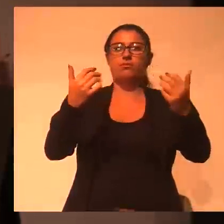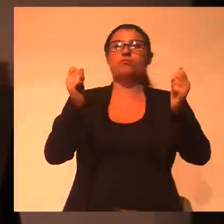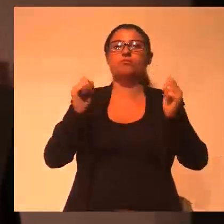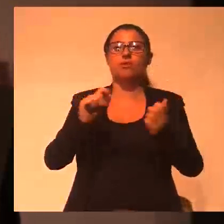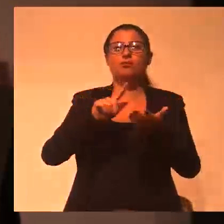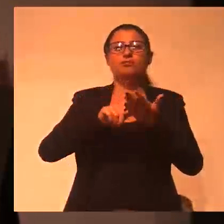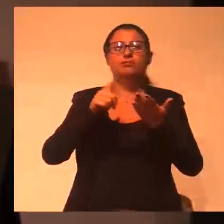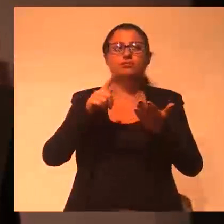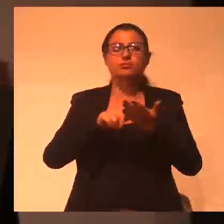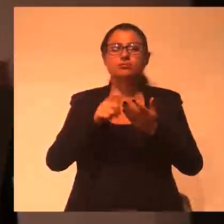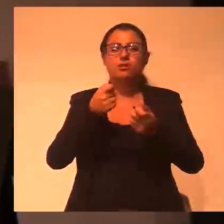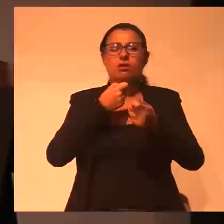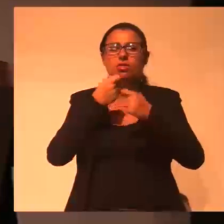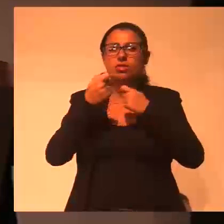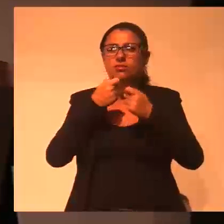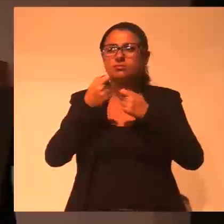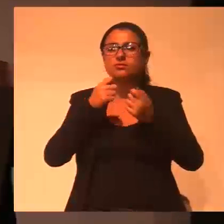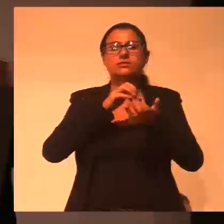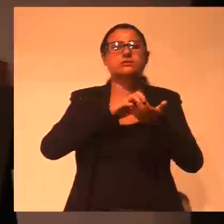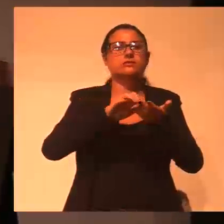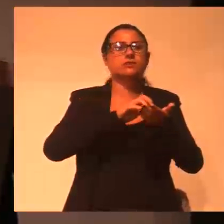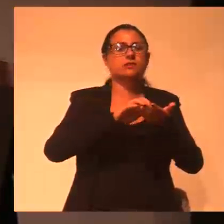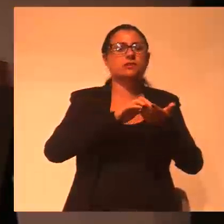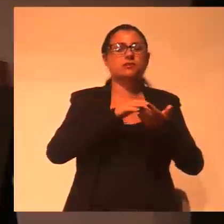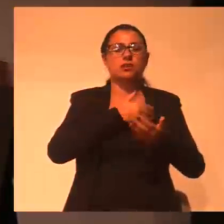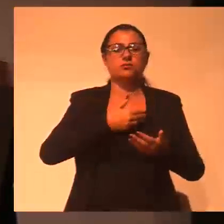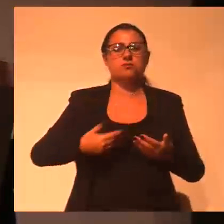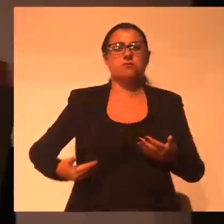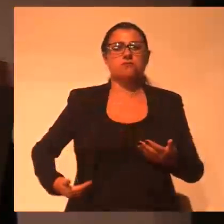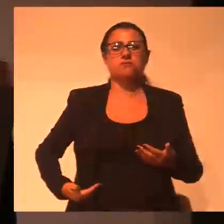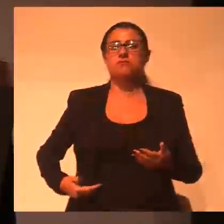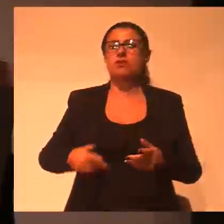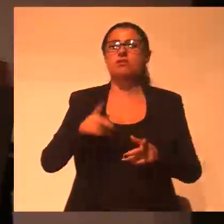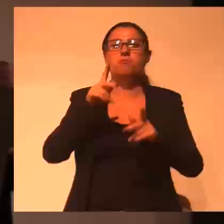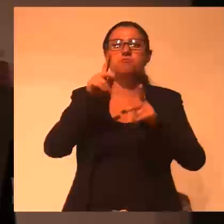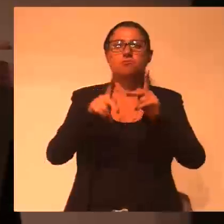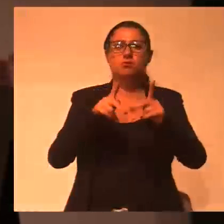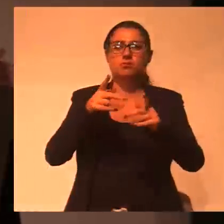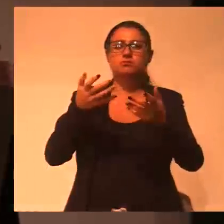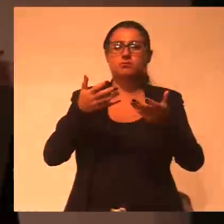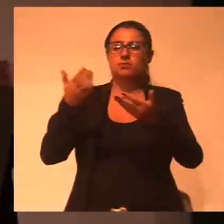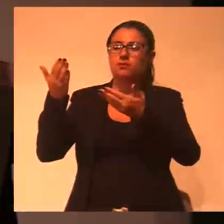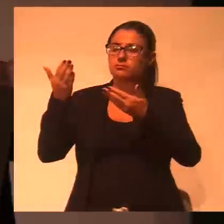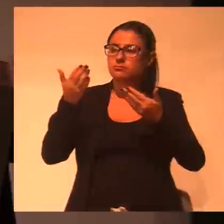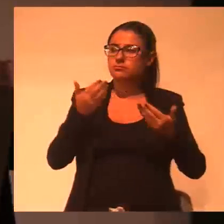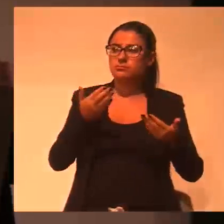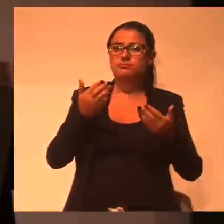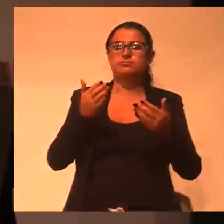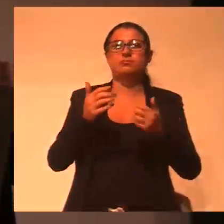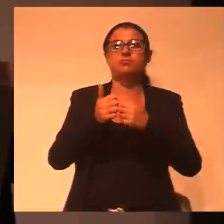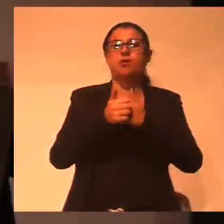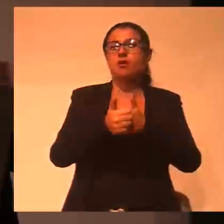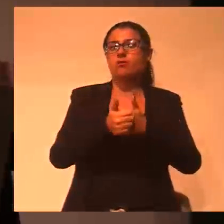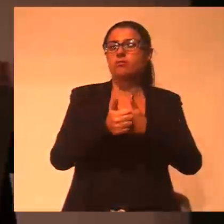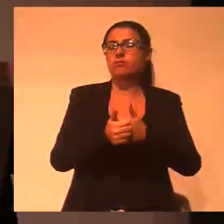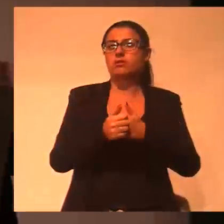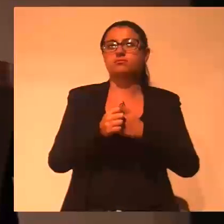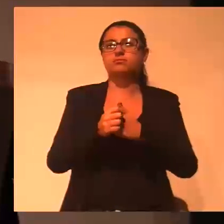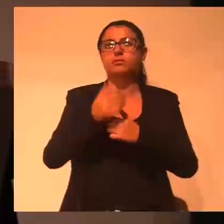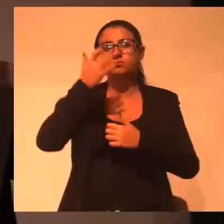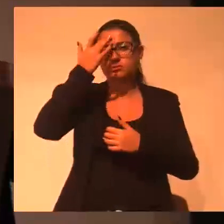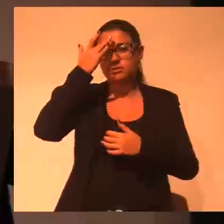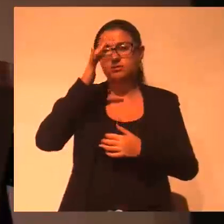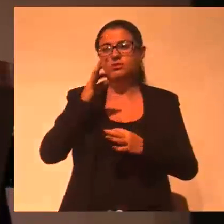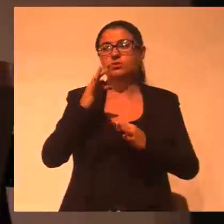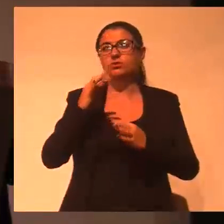os secretários, o governo, os cidadãos que queiram comparecer para acompanhar. Não sei se irão todas as testemunhas,